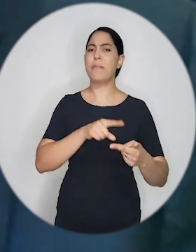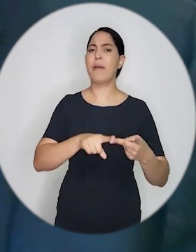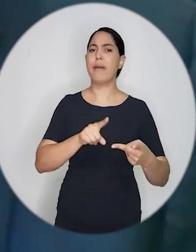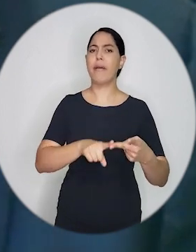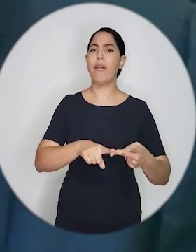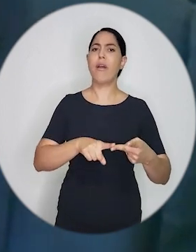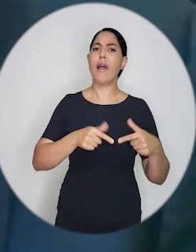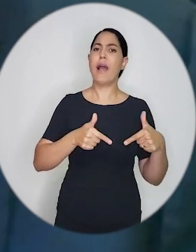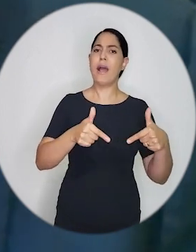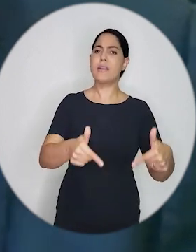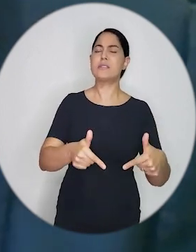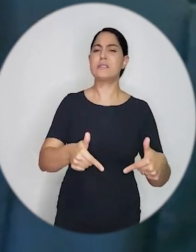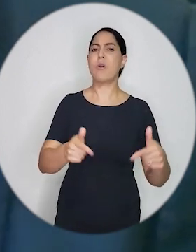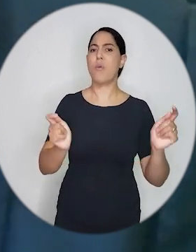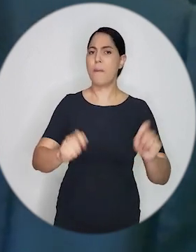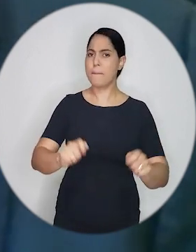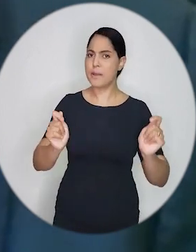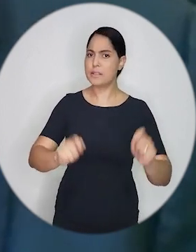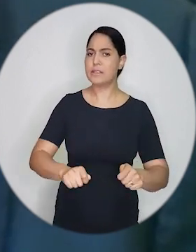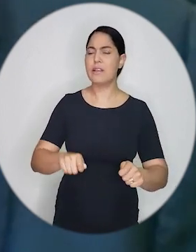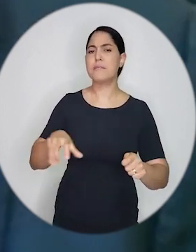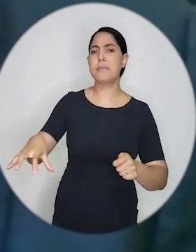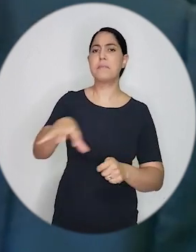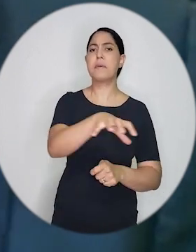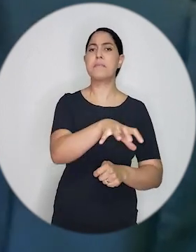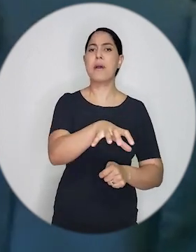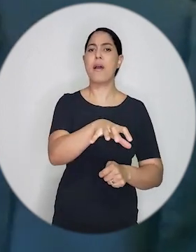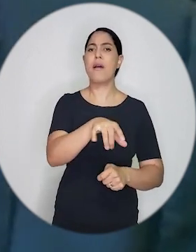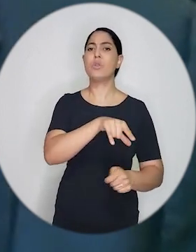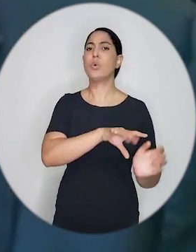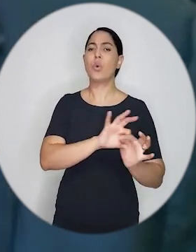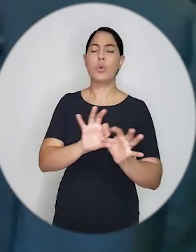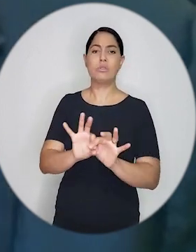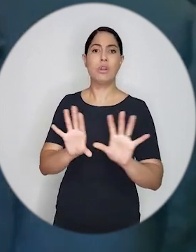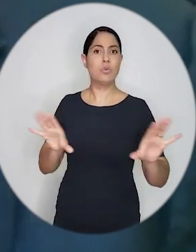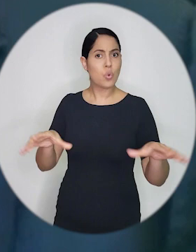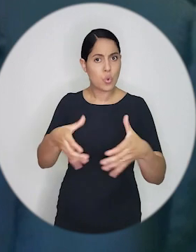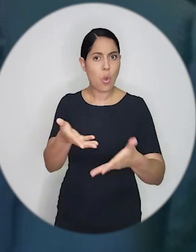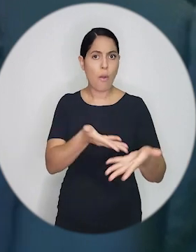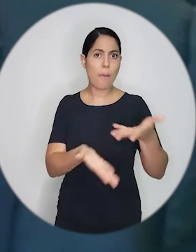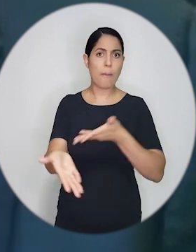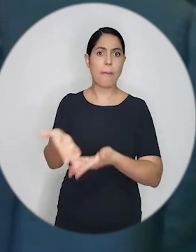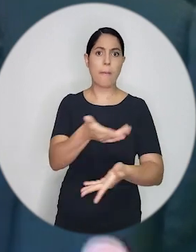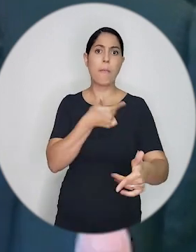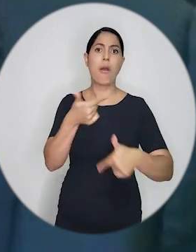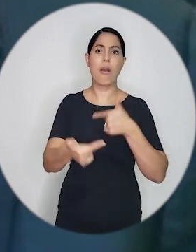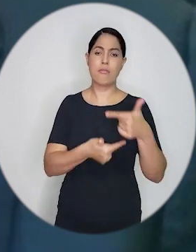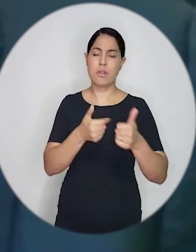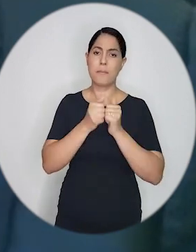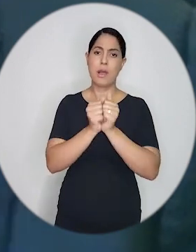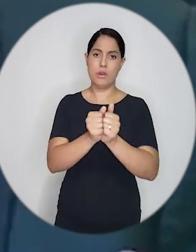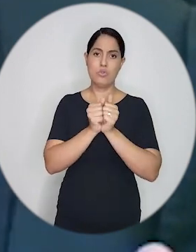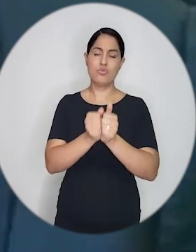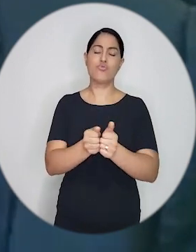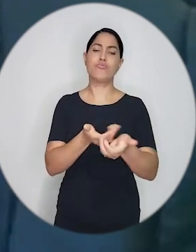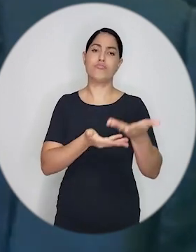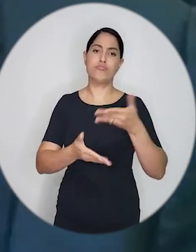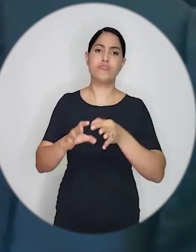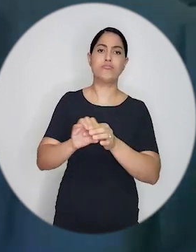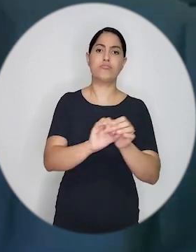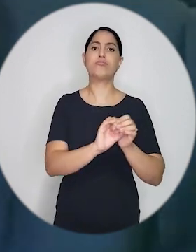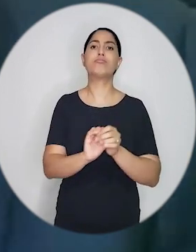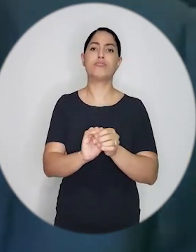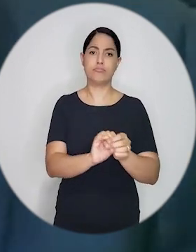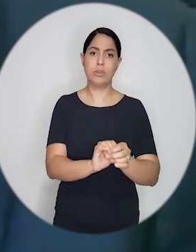problemas, acionando as esferas competentes através de uma atividade coletiva